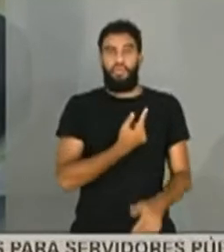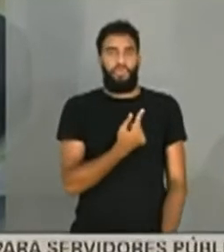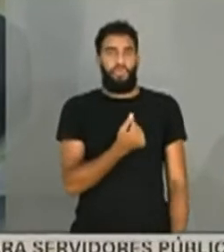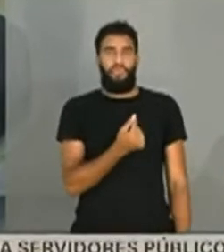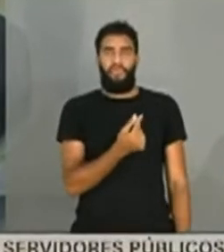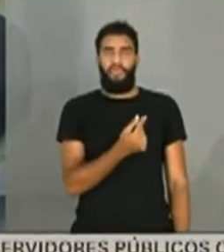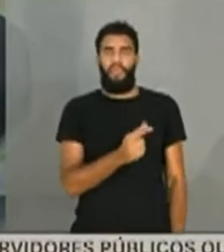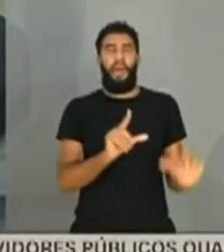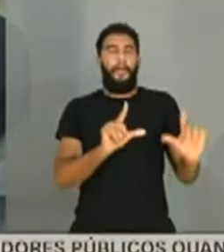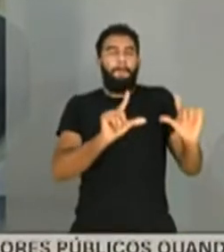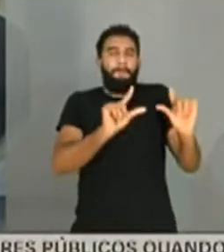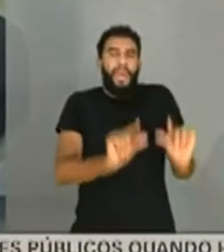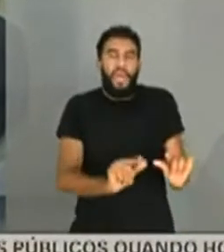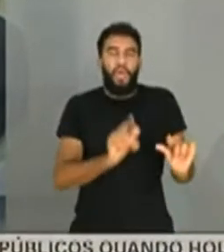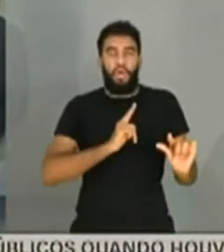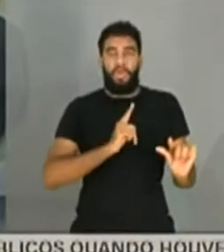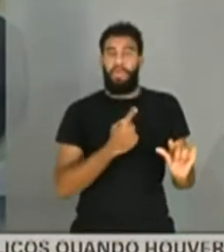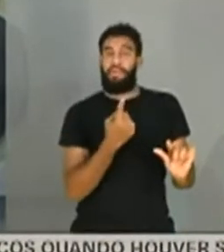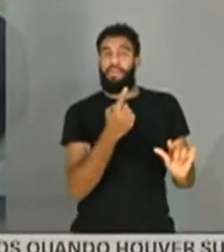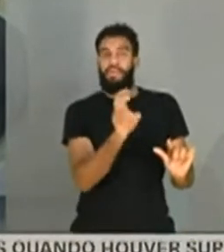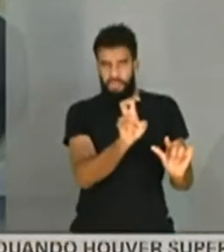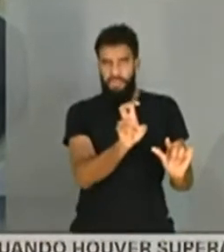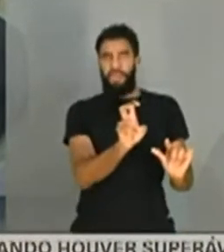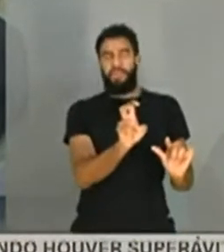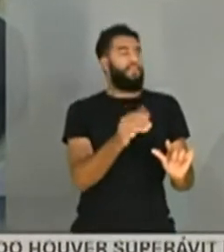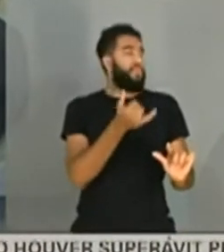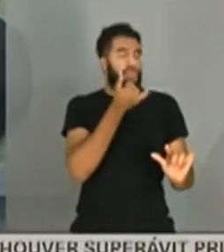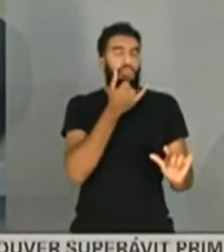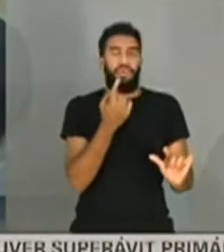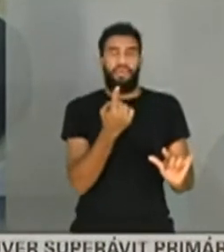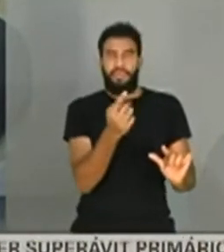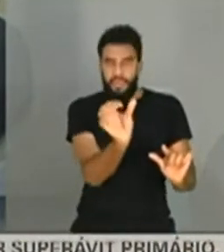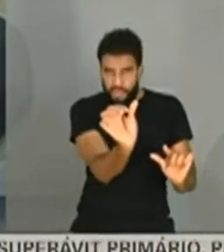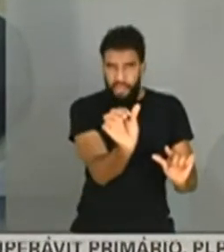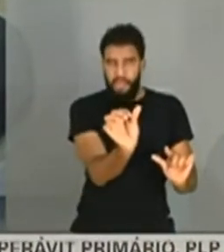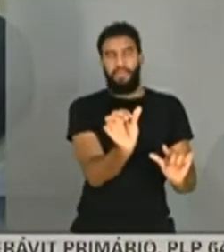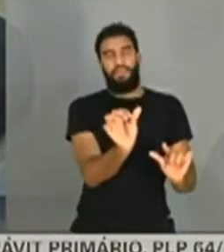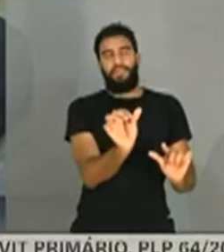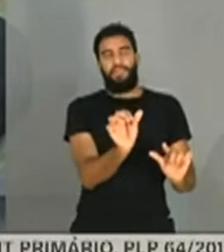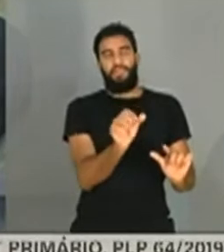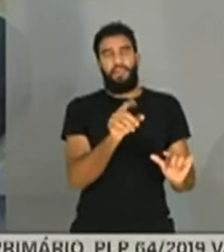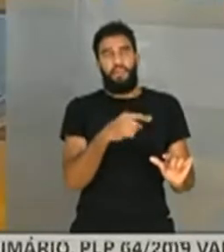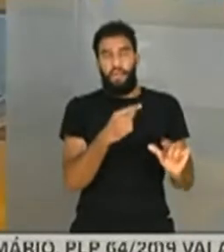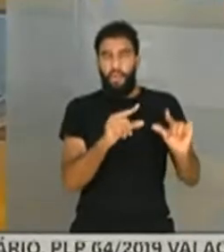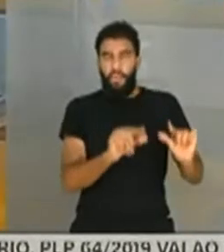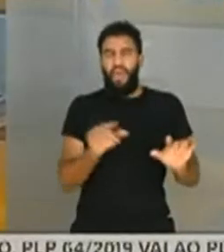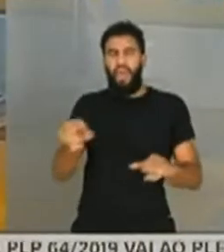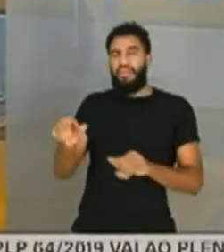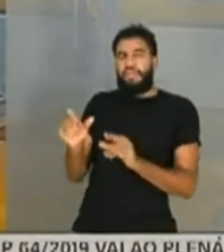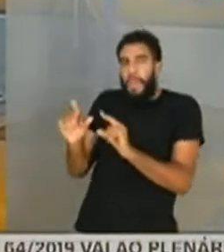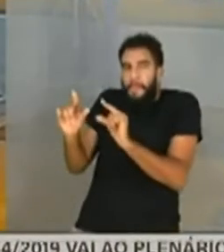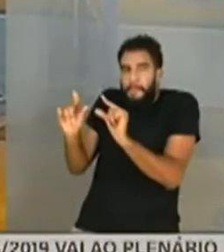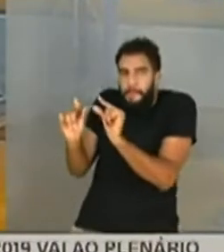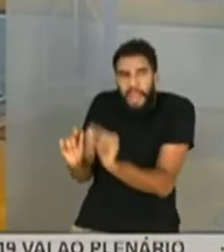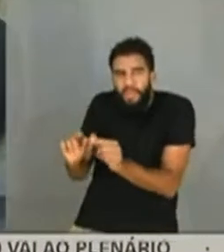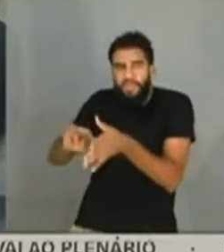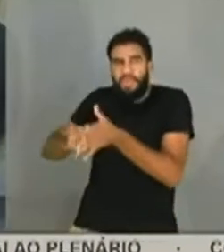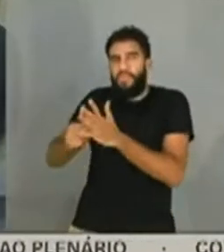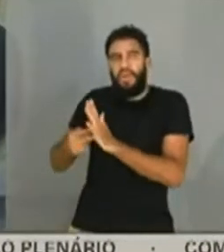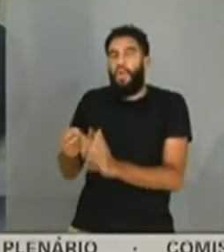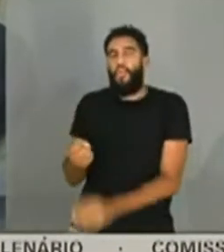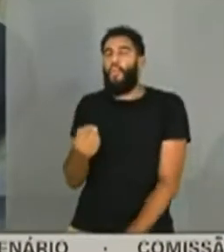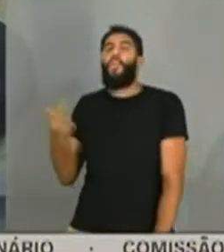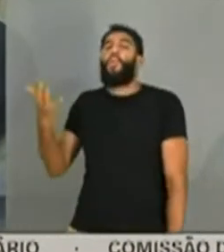a ínfima dentre as 16 redes nacionais. Ela é ínfima mesmo. Esse ínfimo significa quantos? Eu